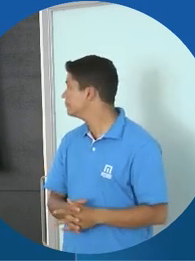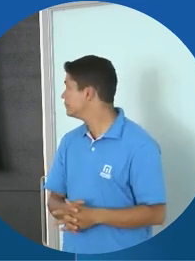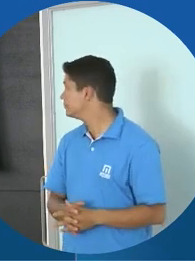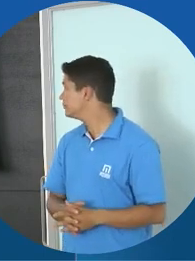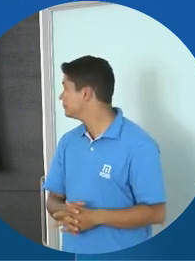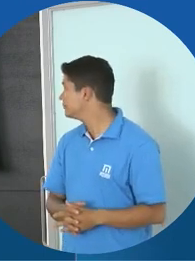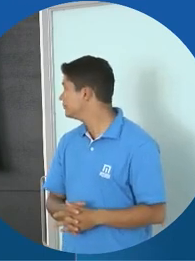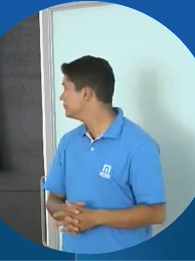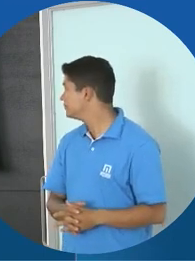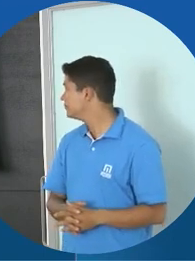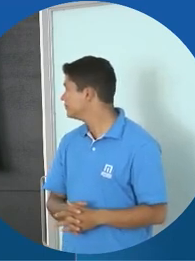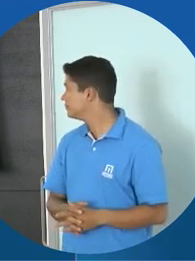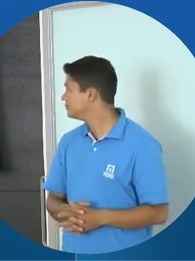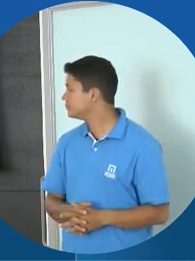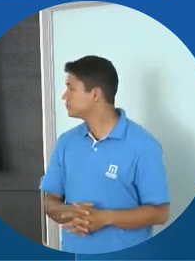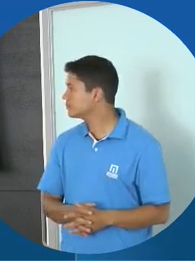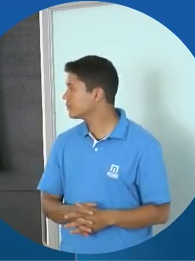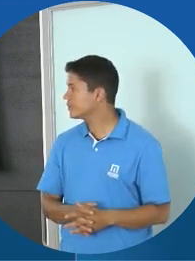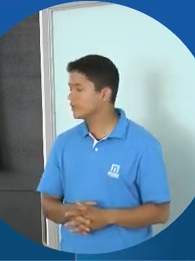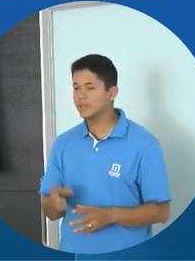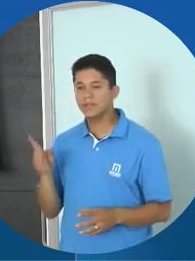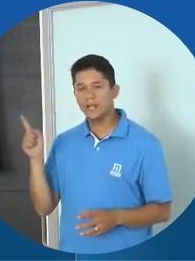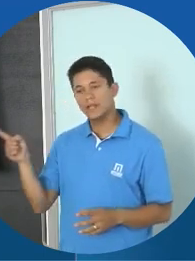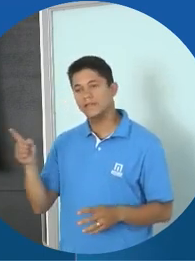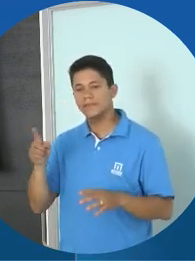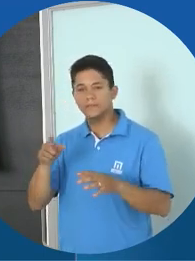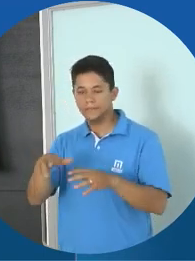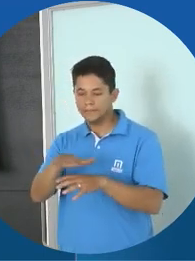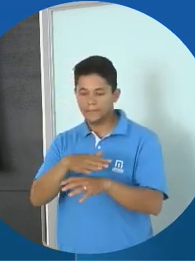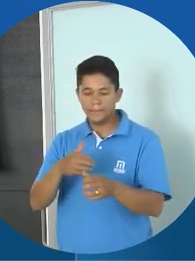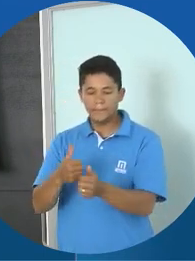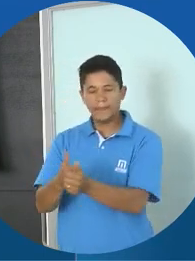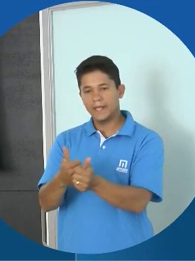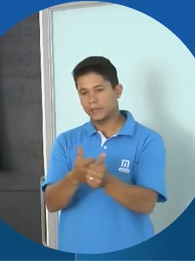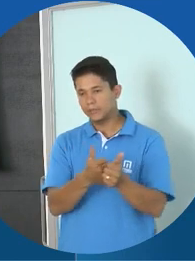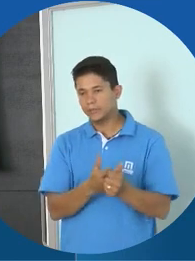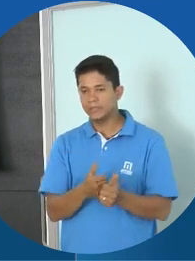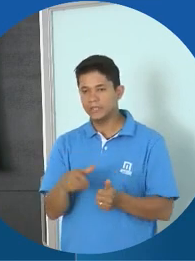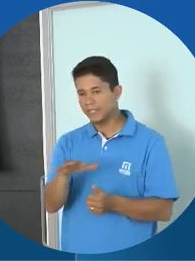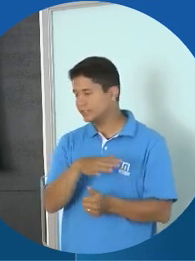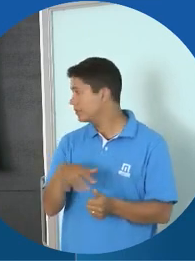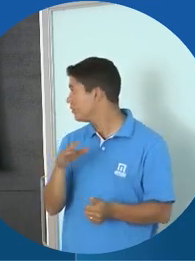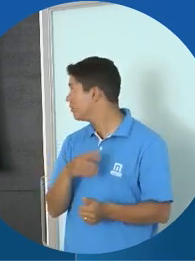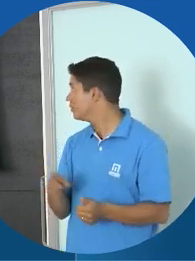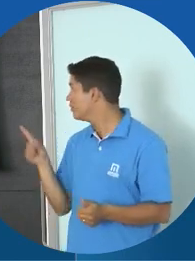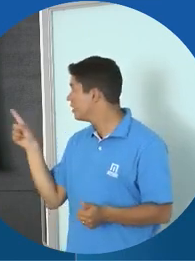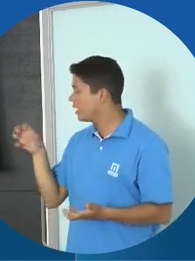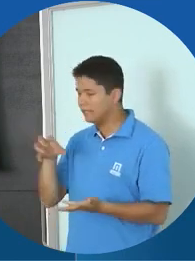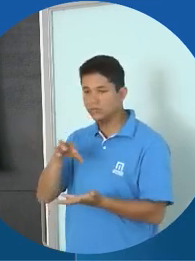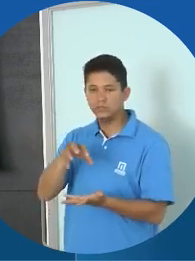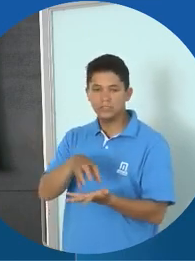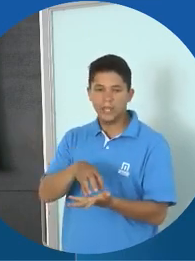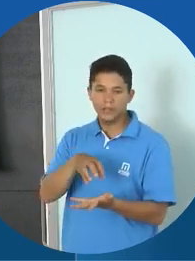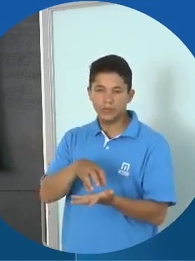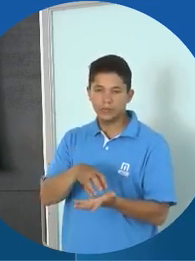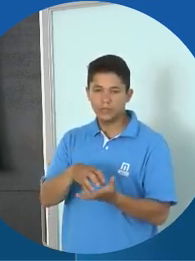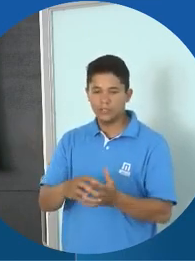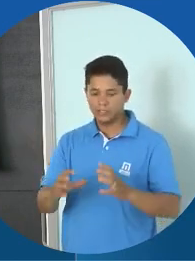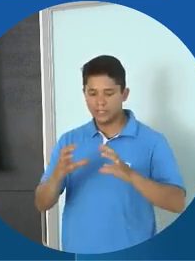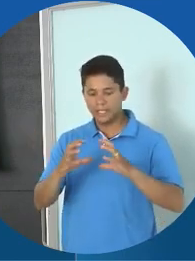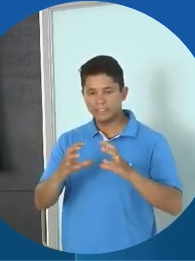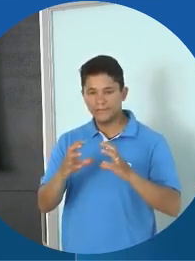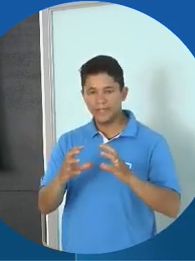na periferia da região de injeção. Aqui a gente foi mais para o centro ali da esfera, pontos que estavam